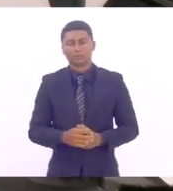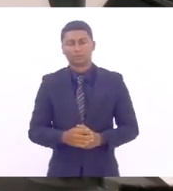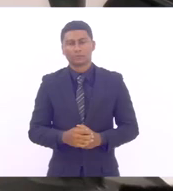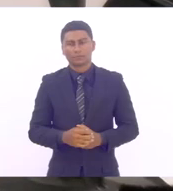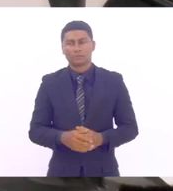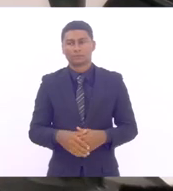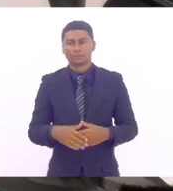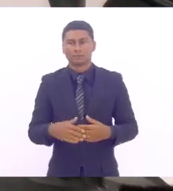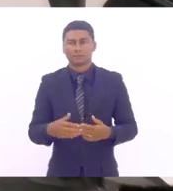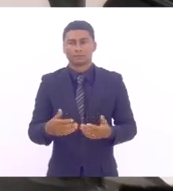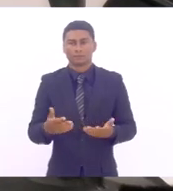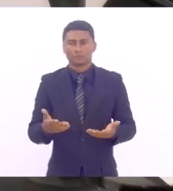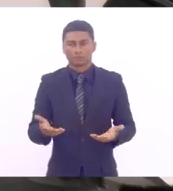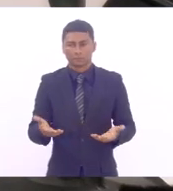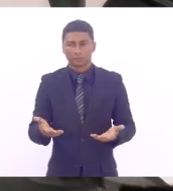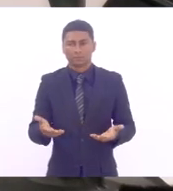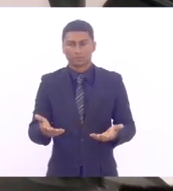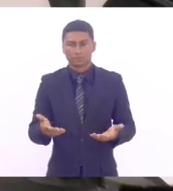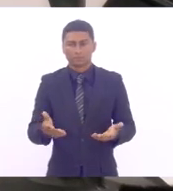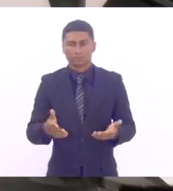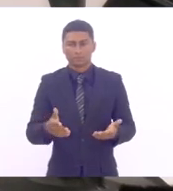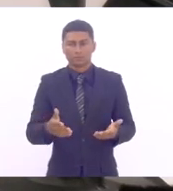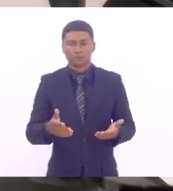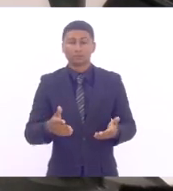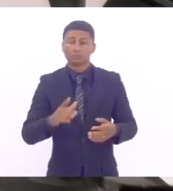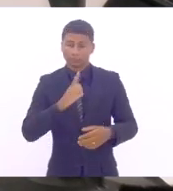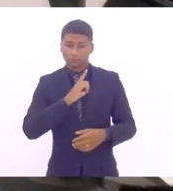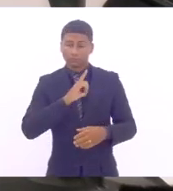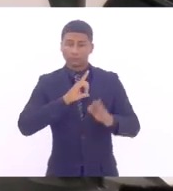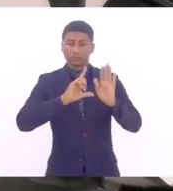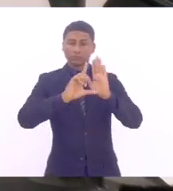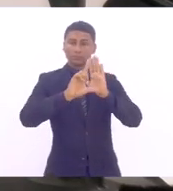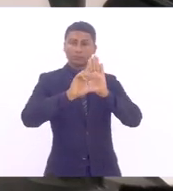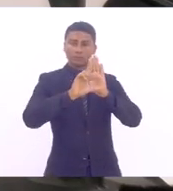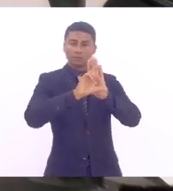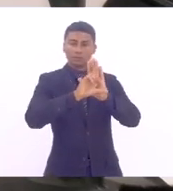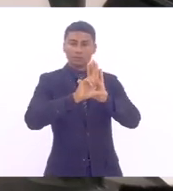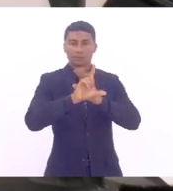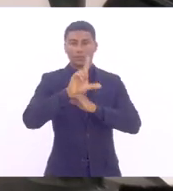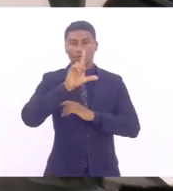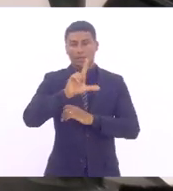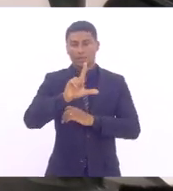contrariando a nossa lei geral de proteção de dados, a nossa LGPD,